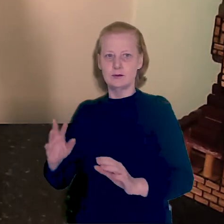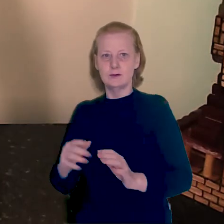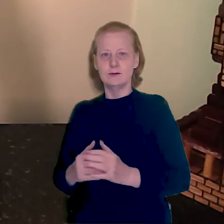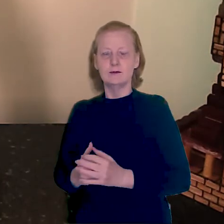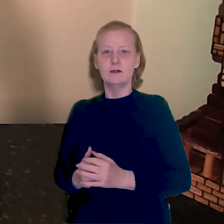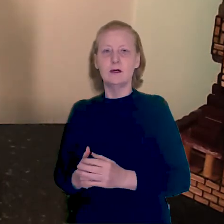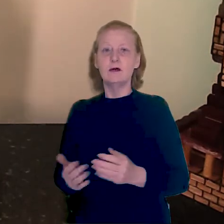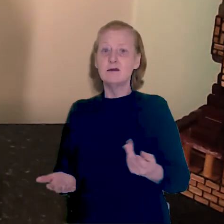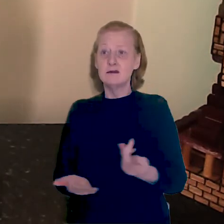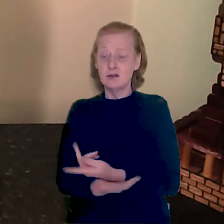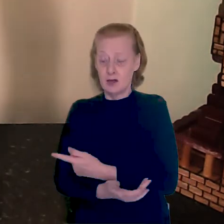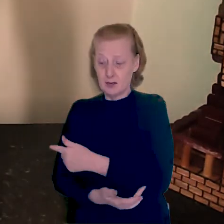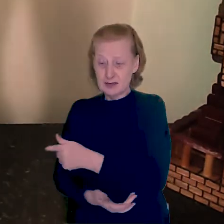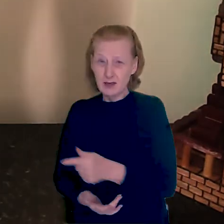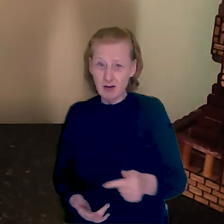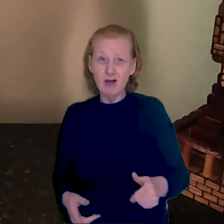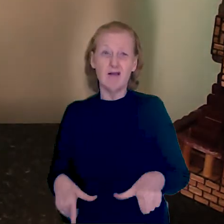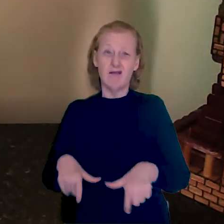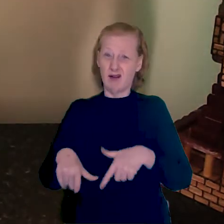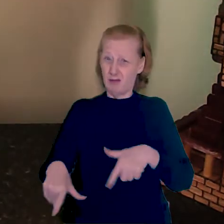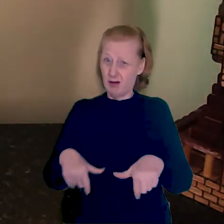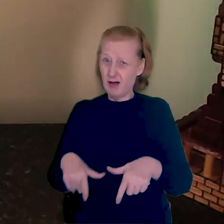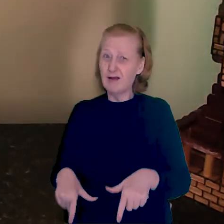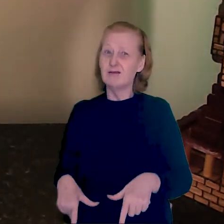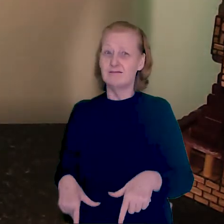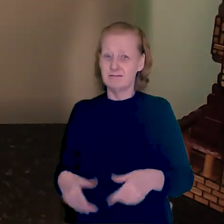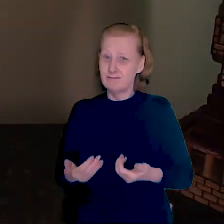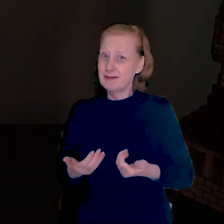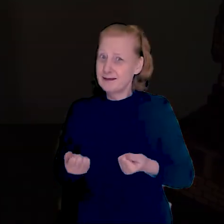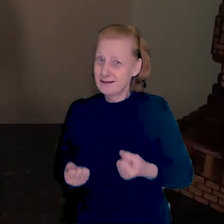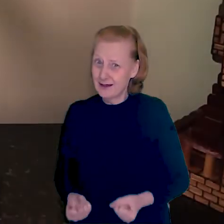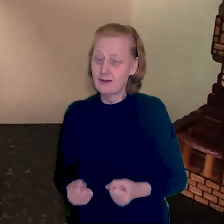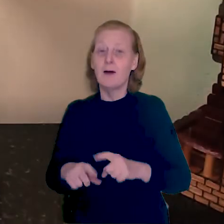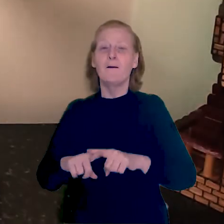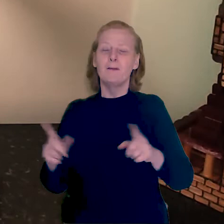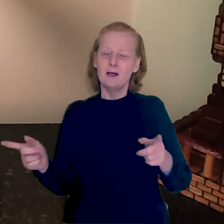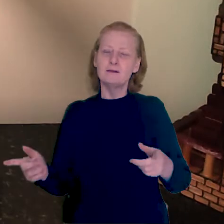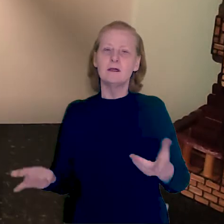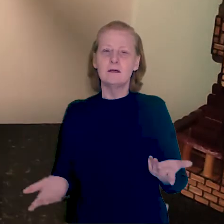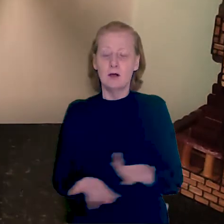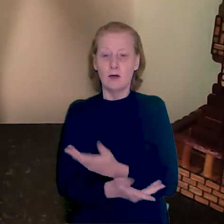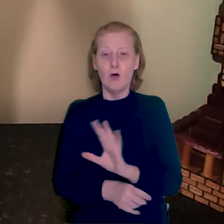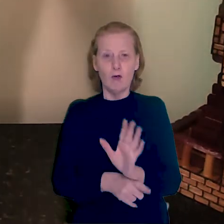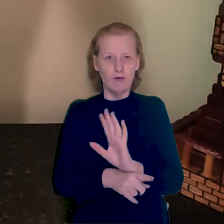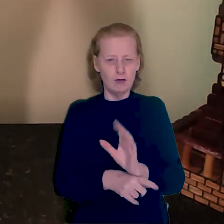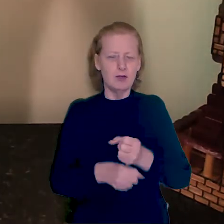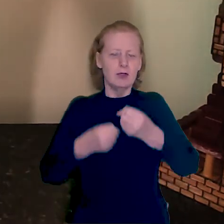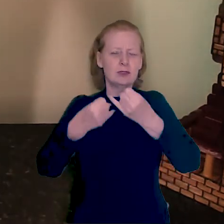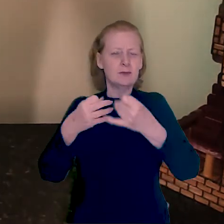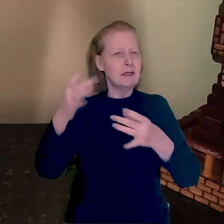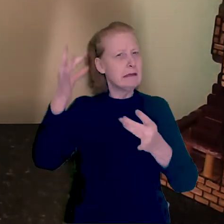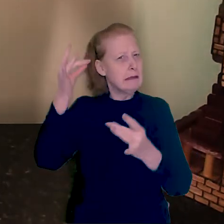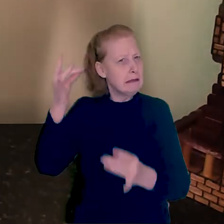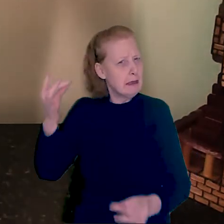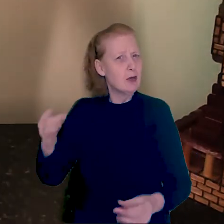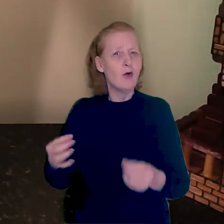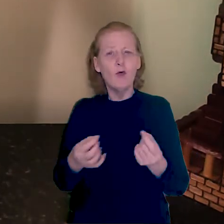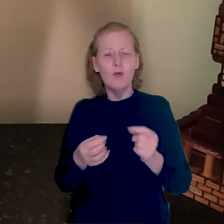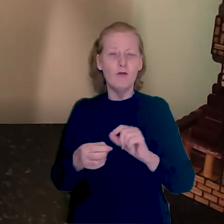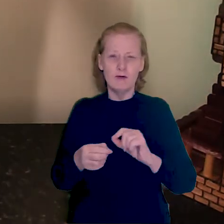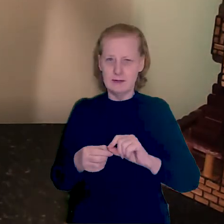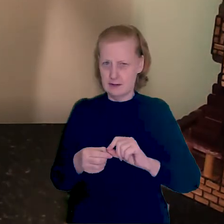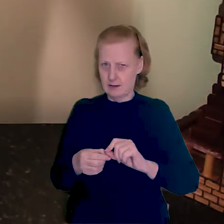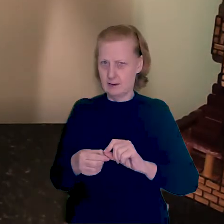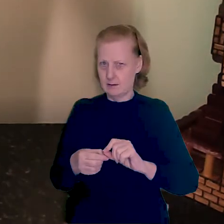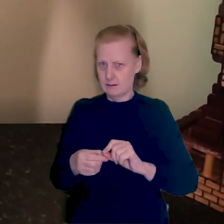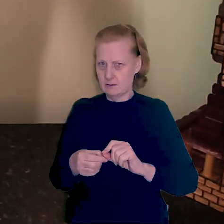E assim é uma semana de trabalho bem, bem puxadinho. Então, galerinha, tá aí o vídeo explicando certinho como se faz o